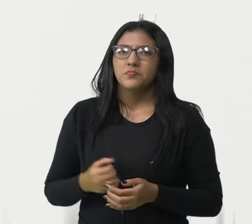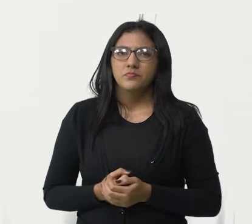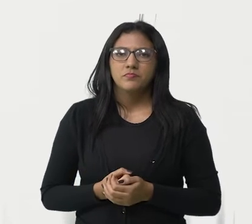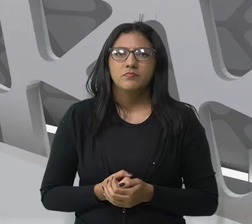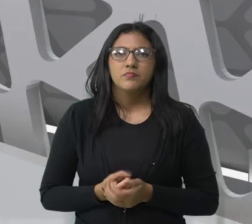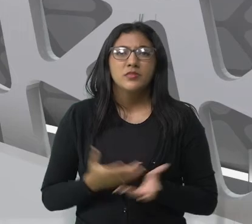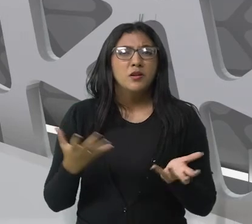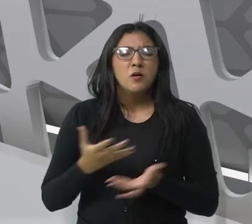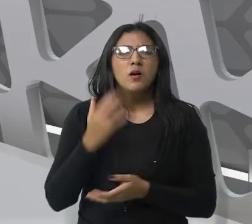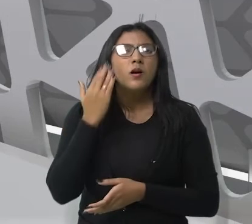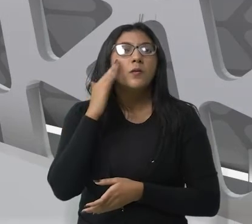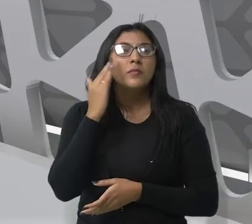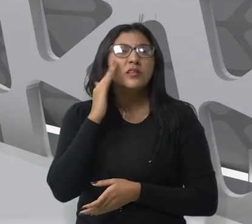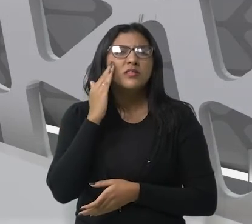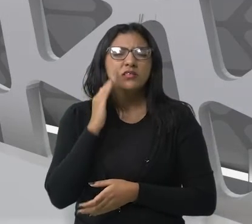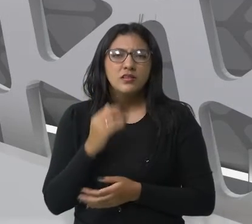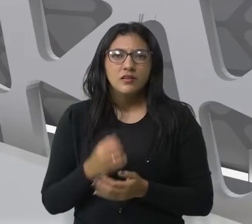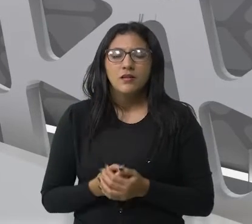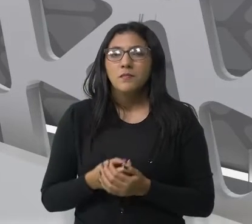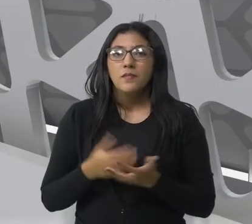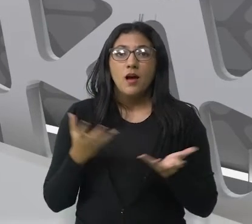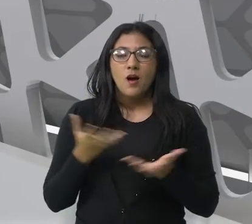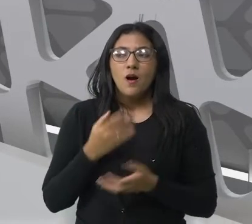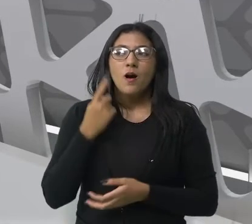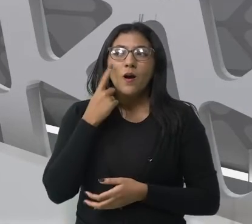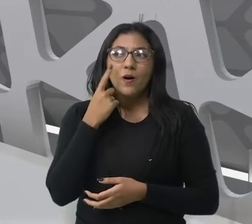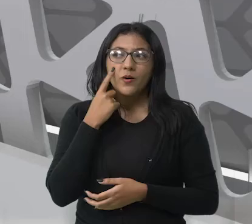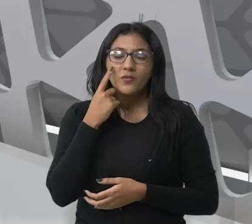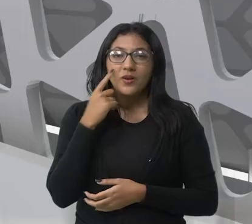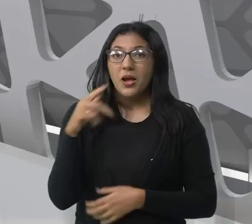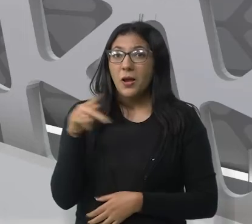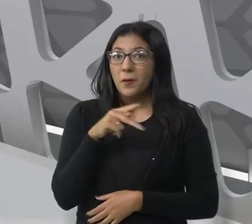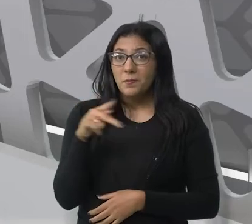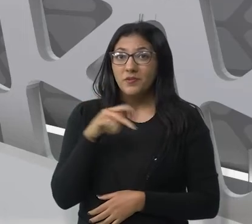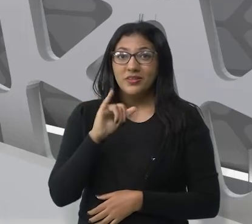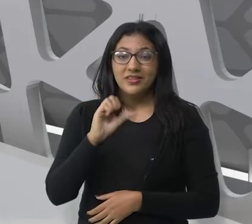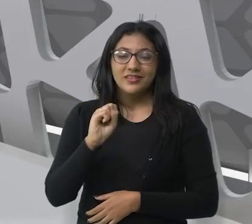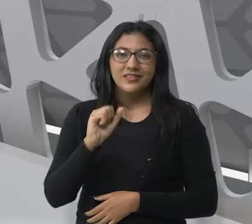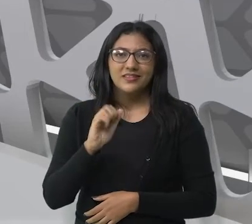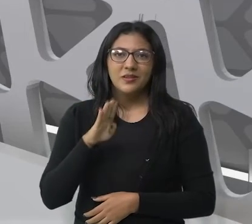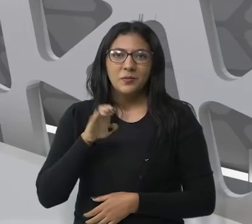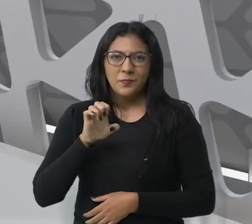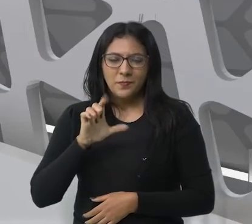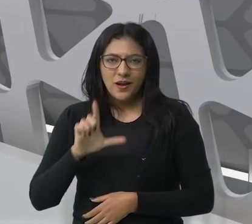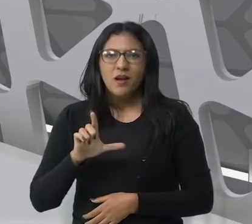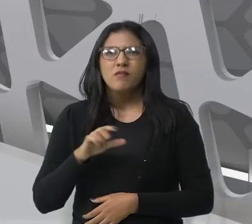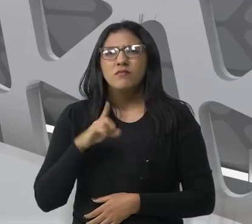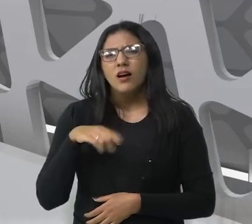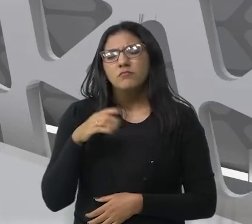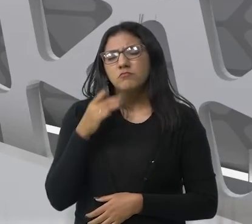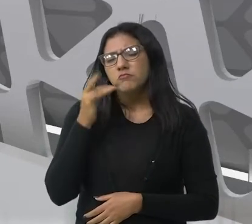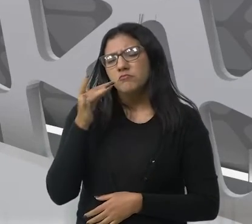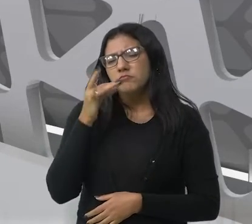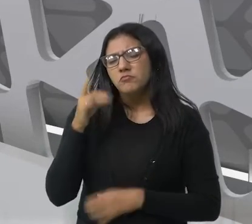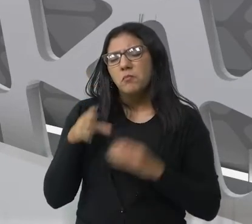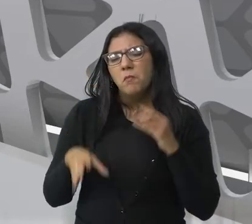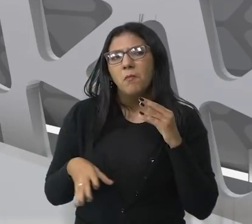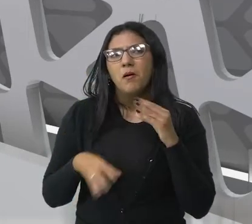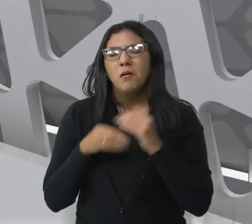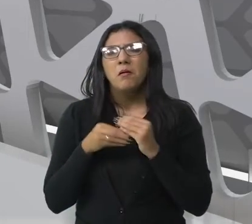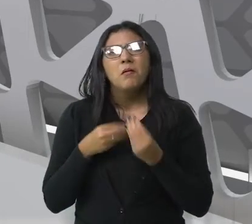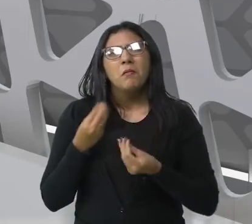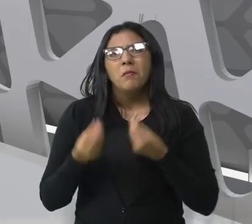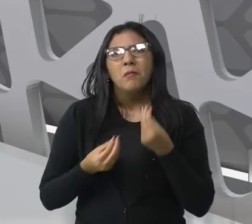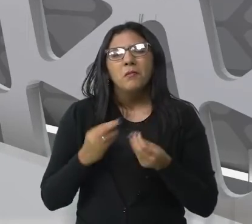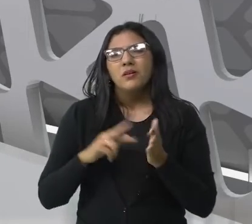esse Tratado de Madrid, nós vamos verificar aí a professora Isabel, que vai comentar um pouco mais para vocês aí sobre o